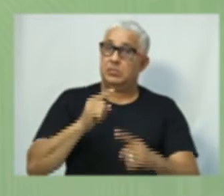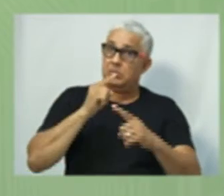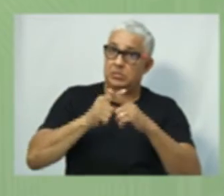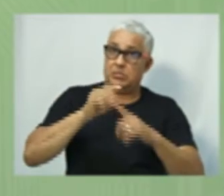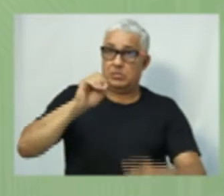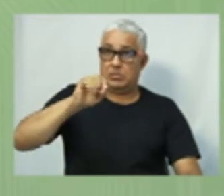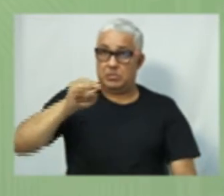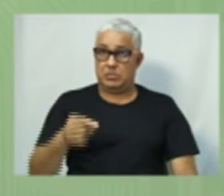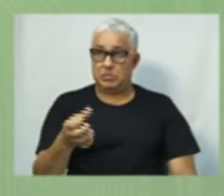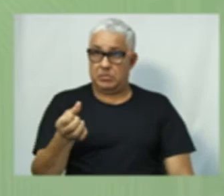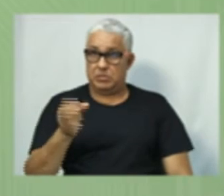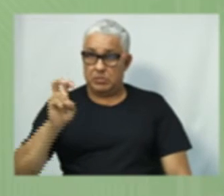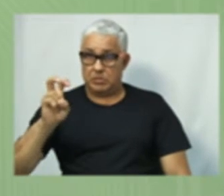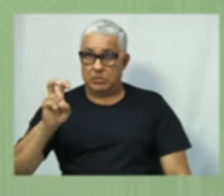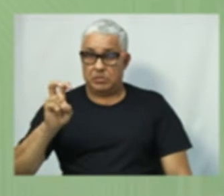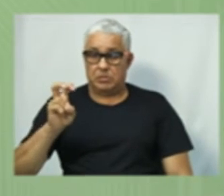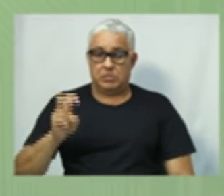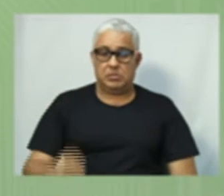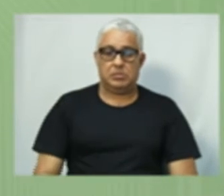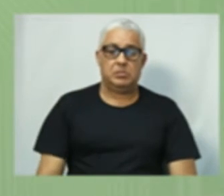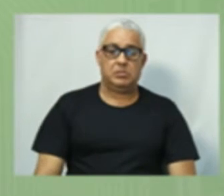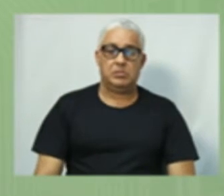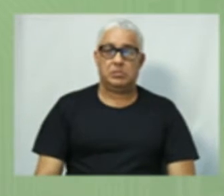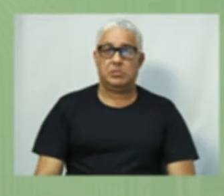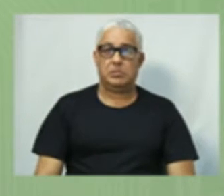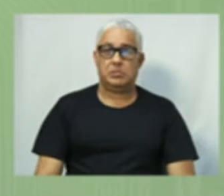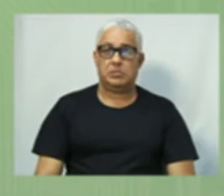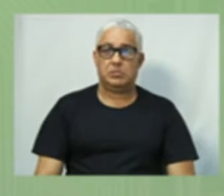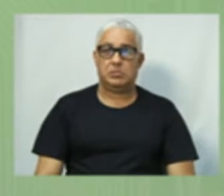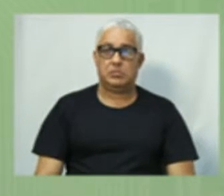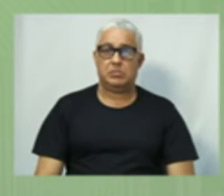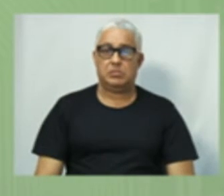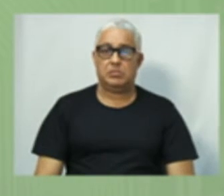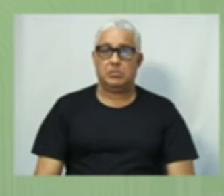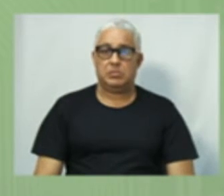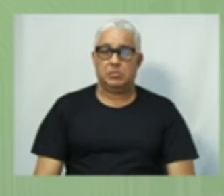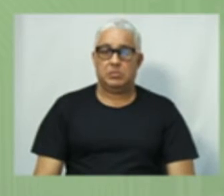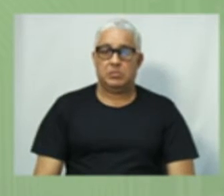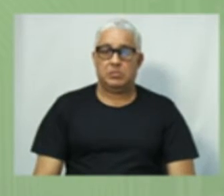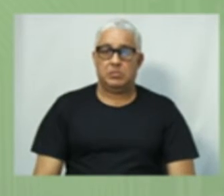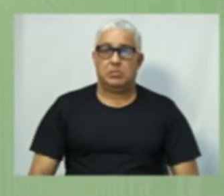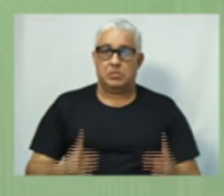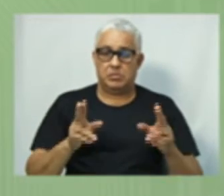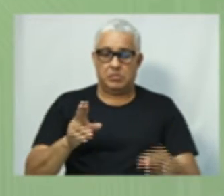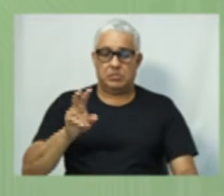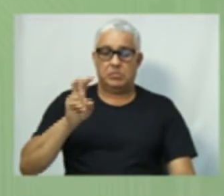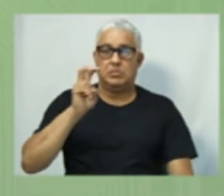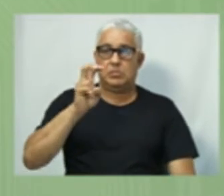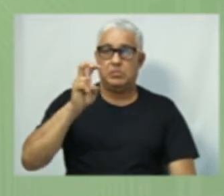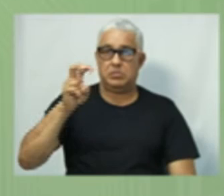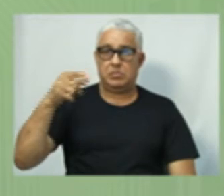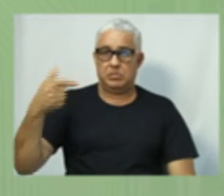Mesma coisa, 85 mil vezes 0,65,